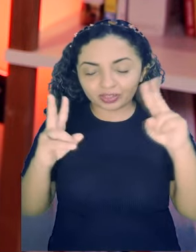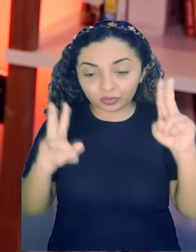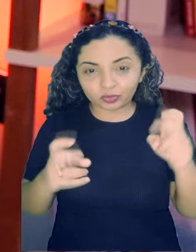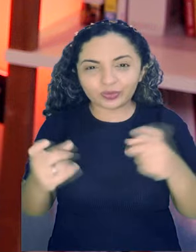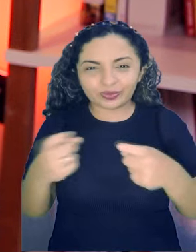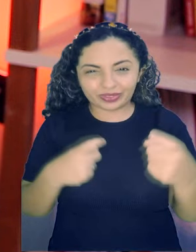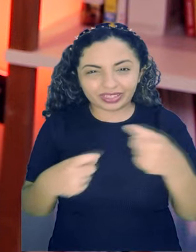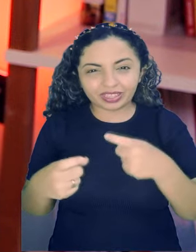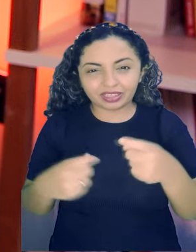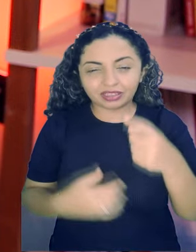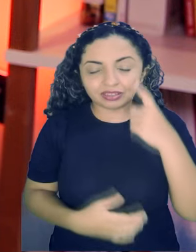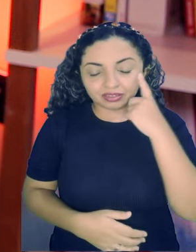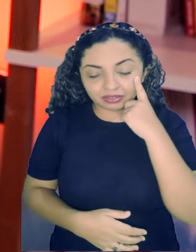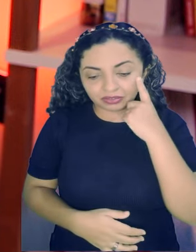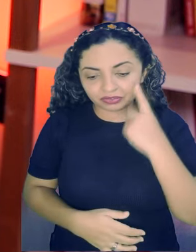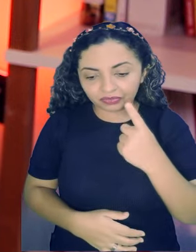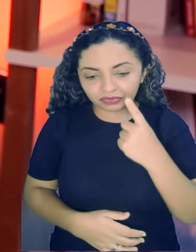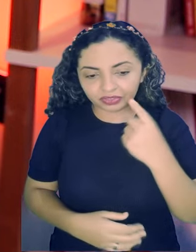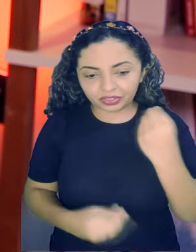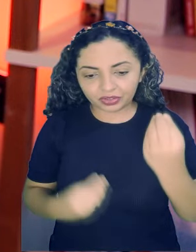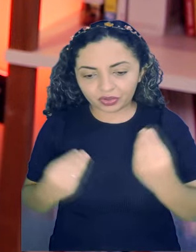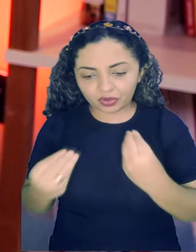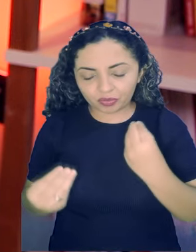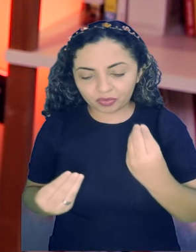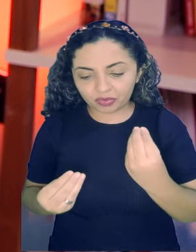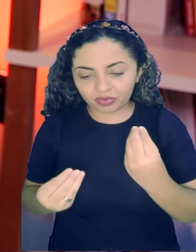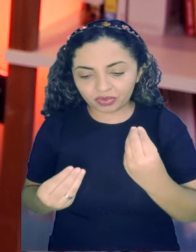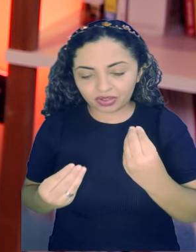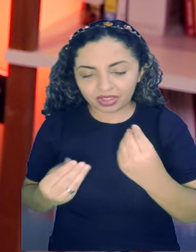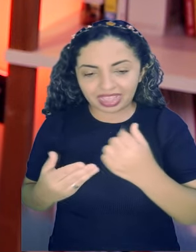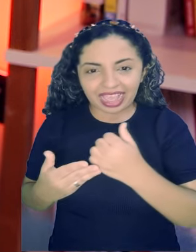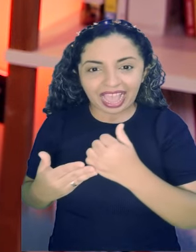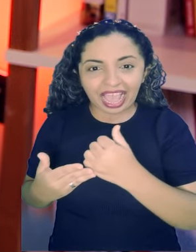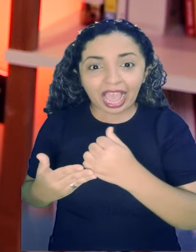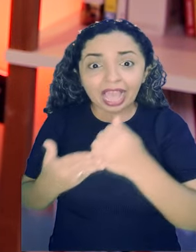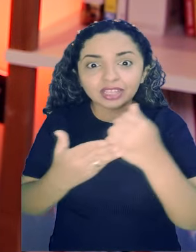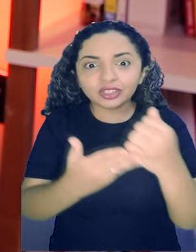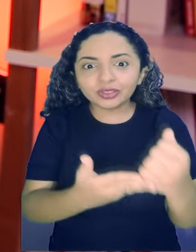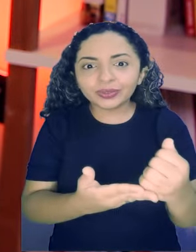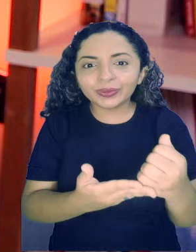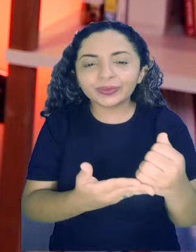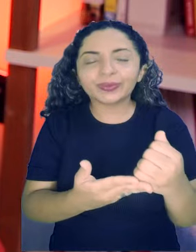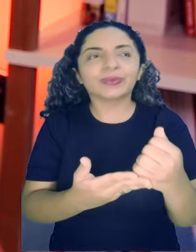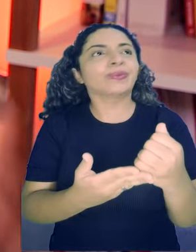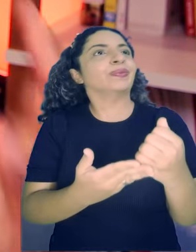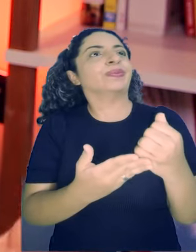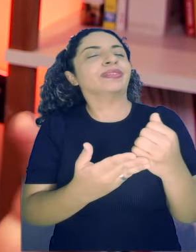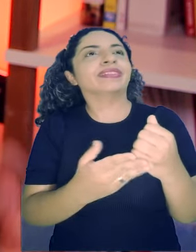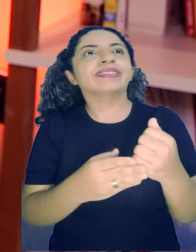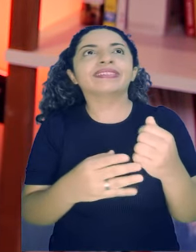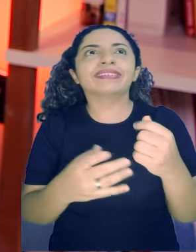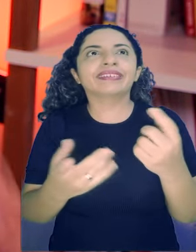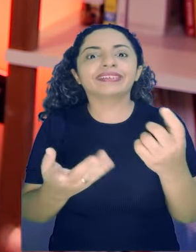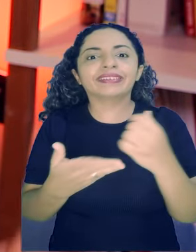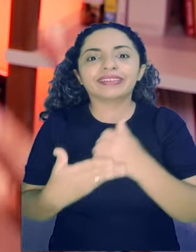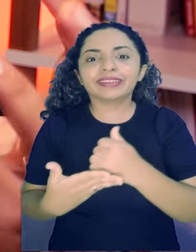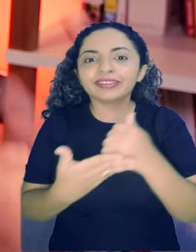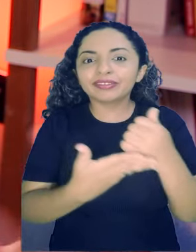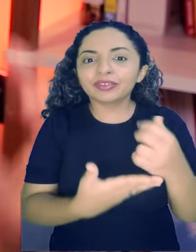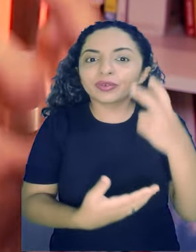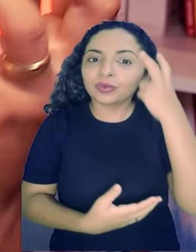Você percebe a dificuldade de se manter uma ajuda humanitária dentro de uma cultura